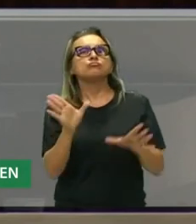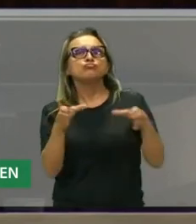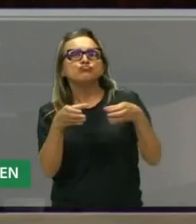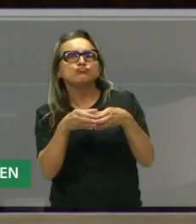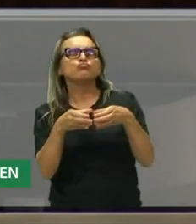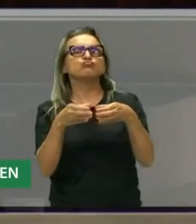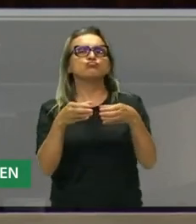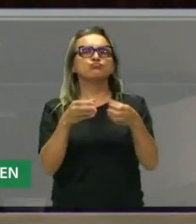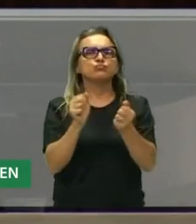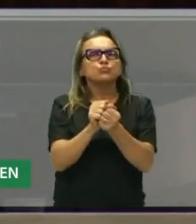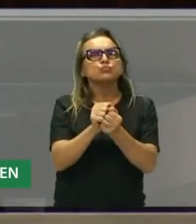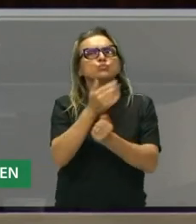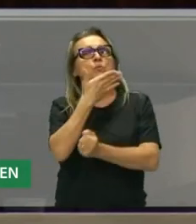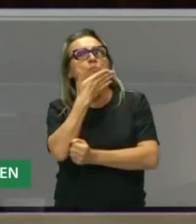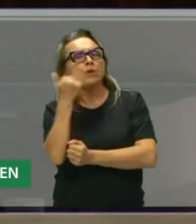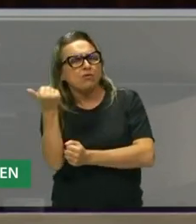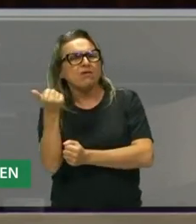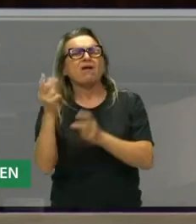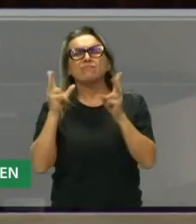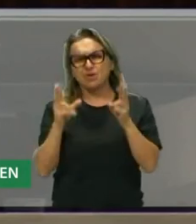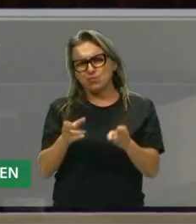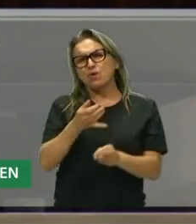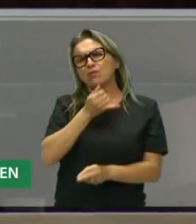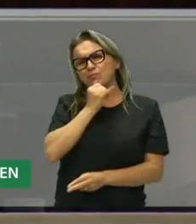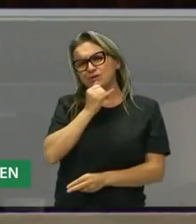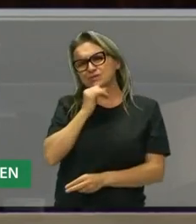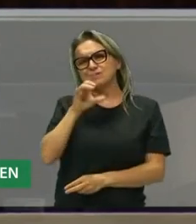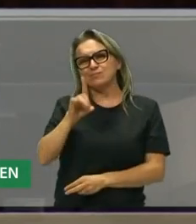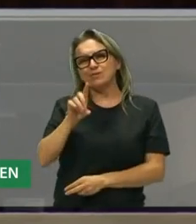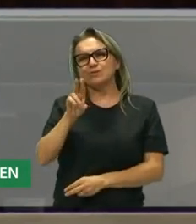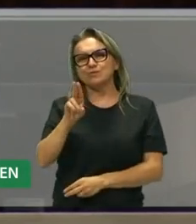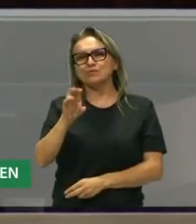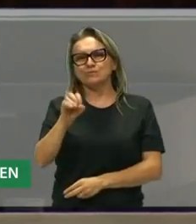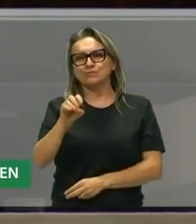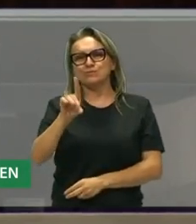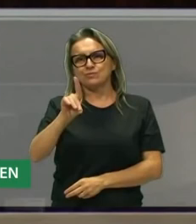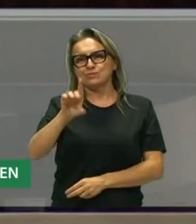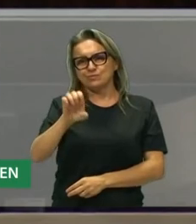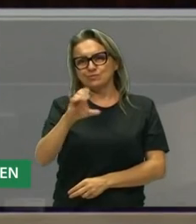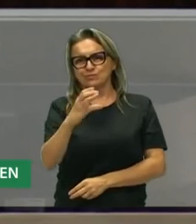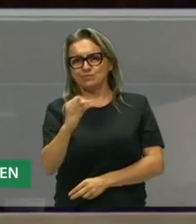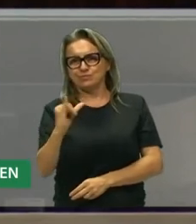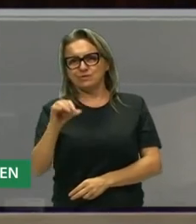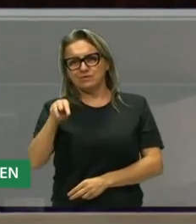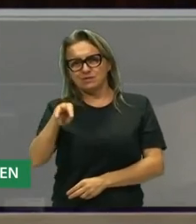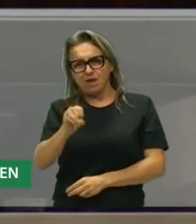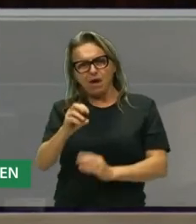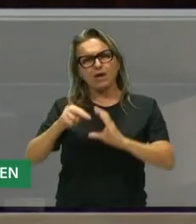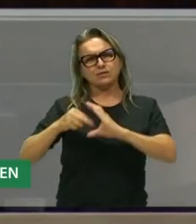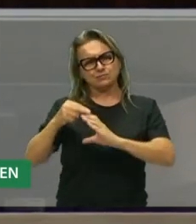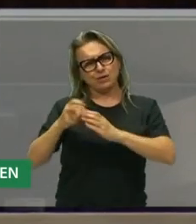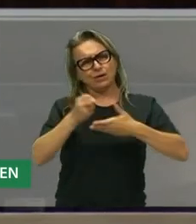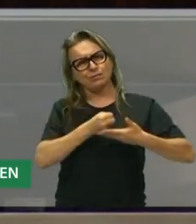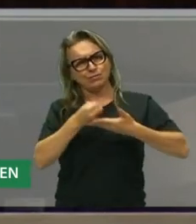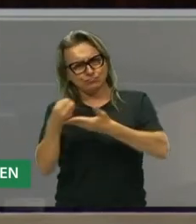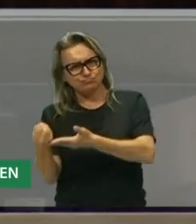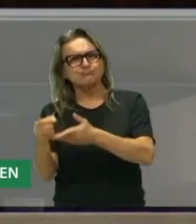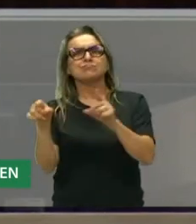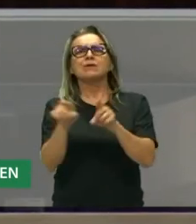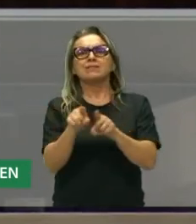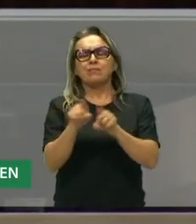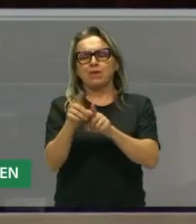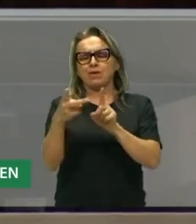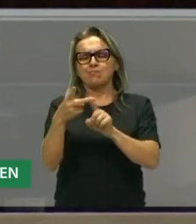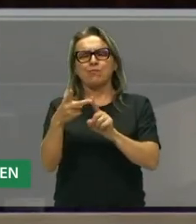como foi com relação ao Duodécimo, como foi também quando eu estive junto ao governo do Estado,